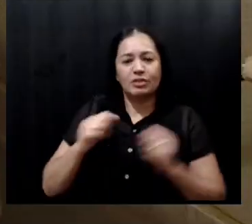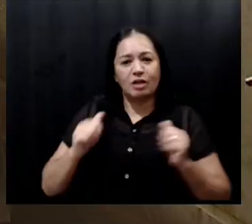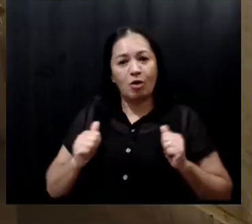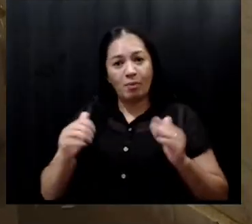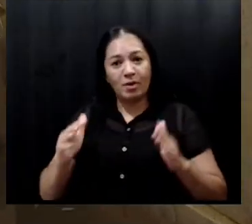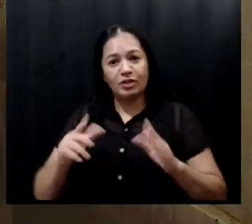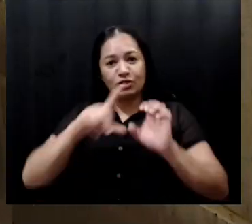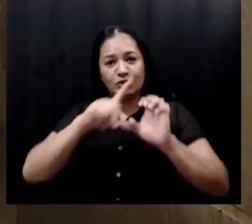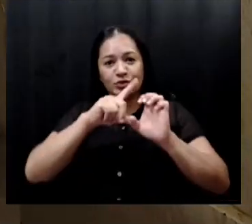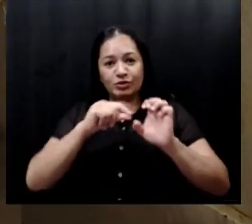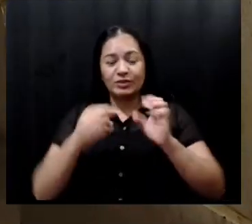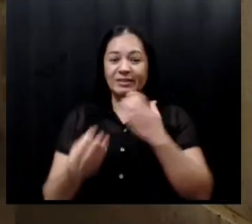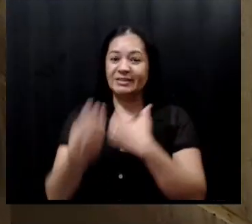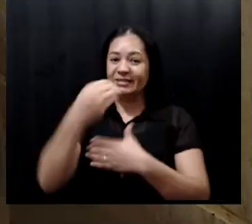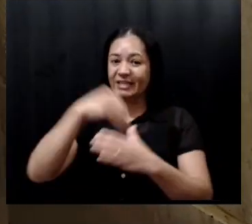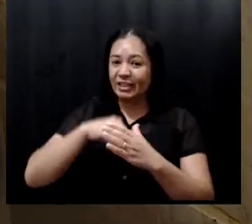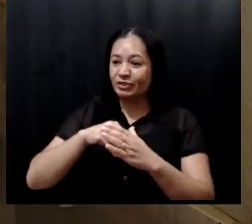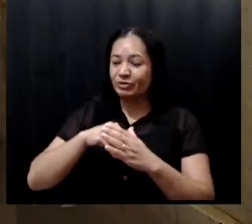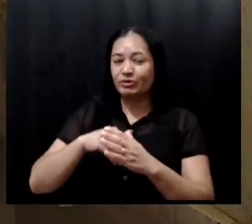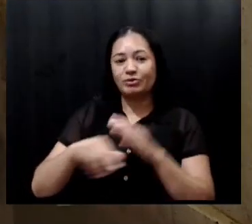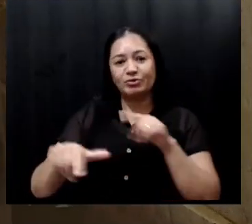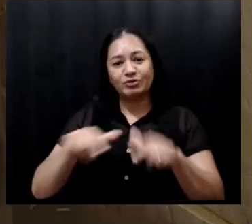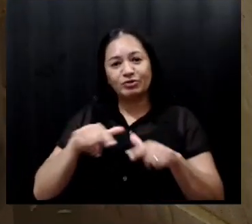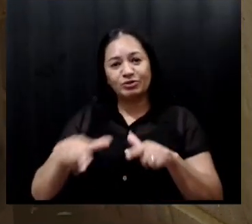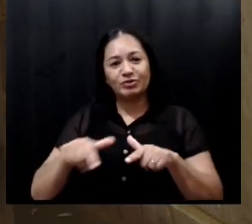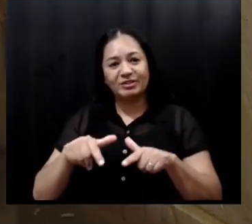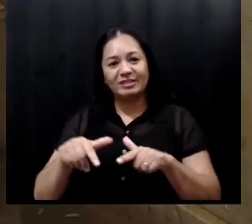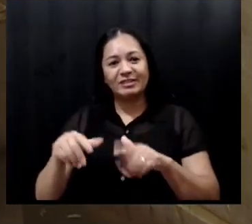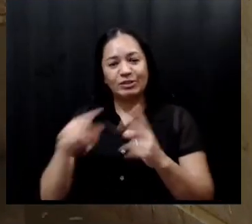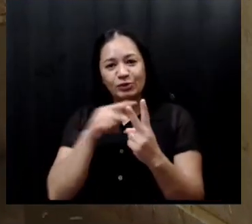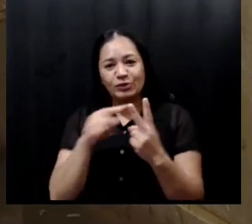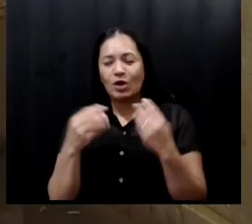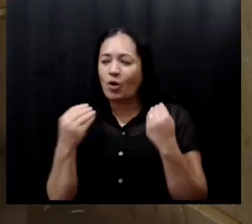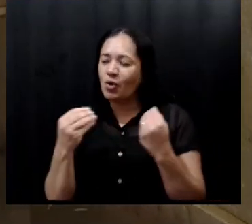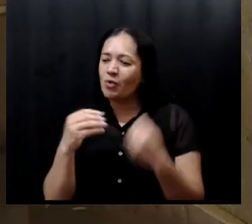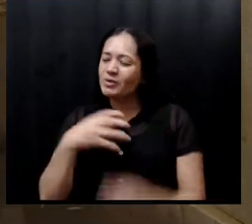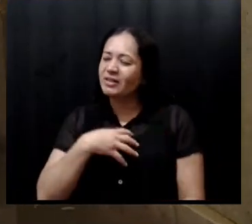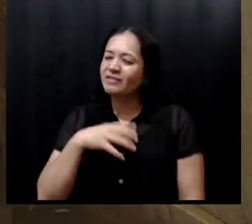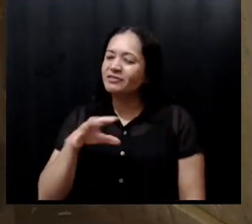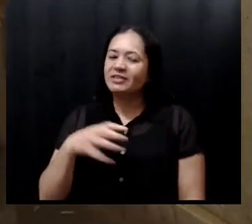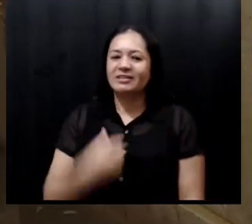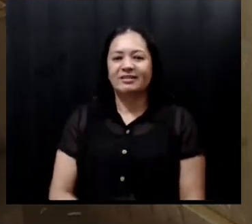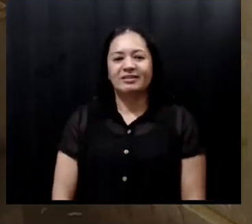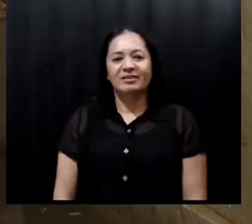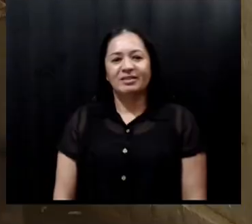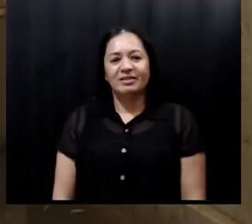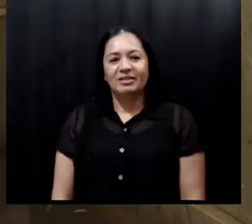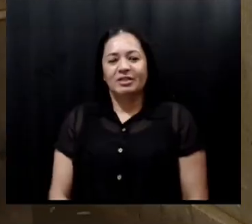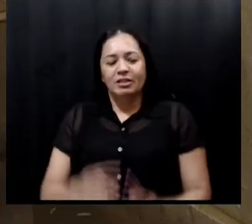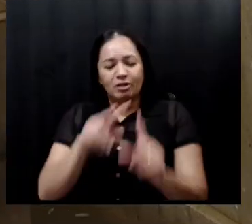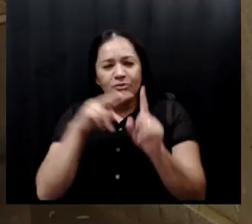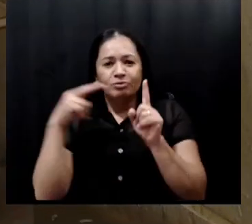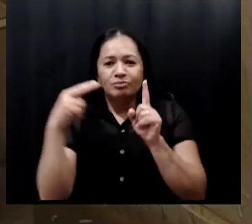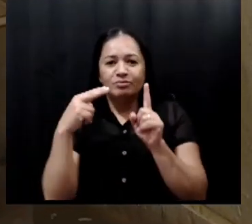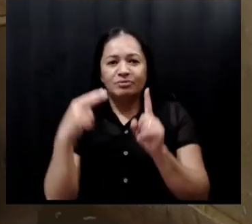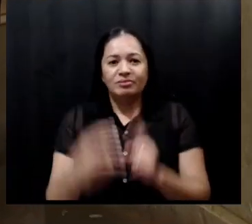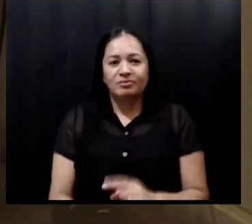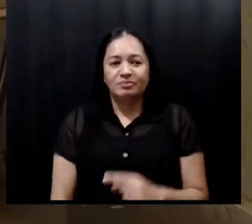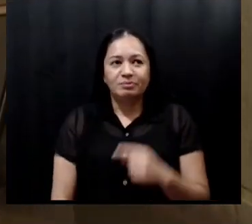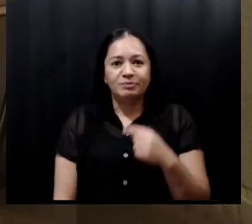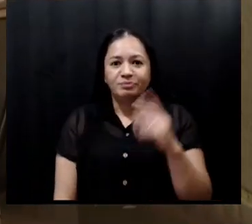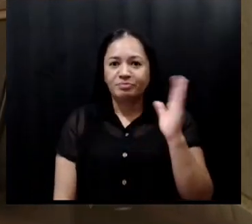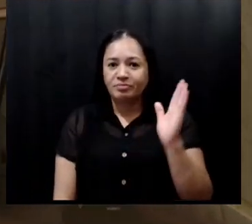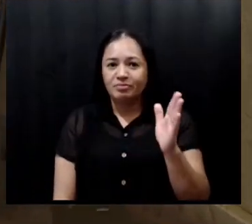dentro do negócio dos meninos. Como que é isso para você? Ter essa visão? Eu tinha visão, mas eu morria de